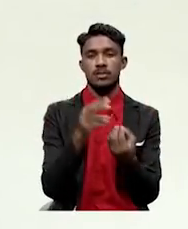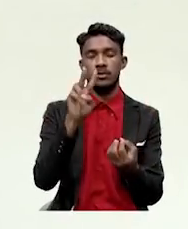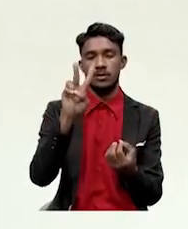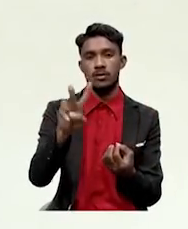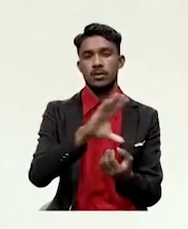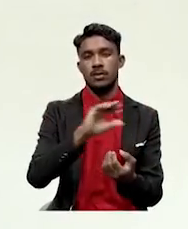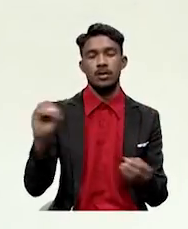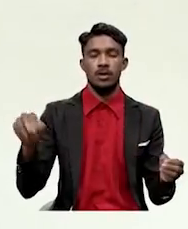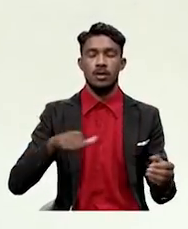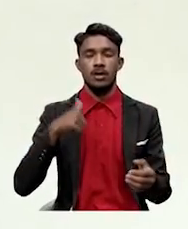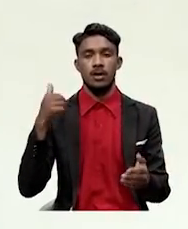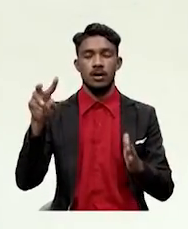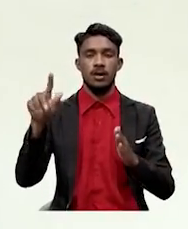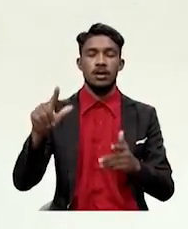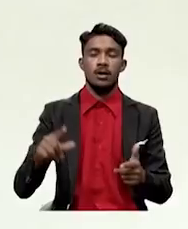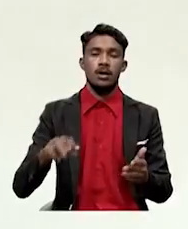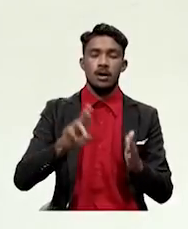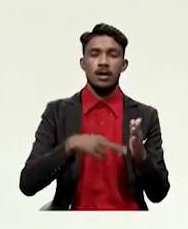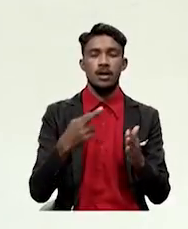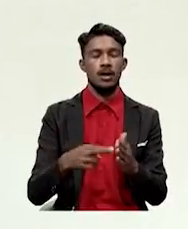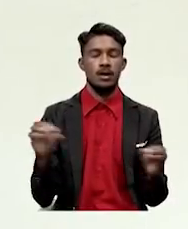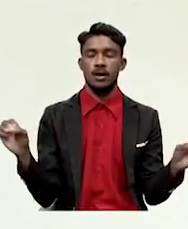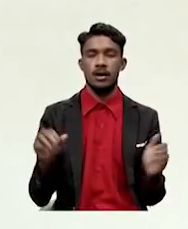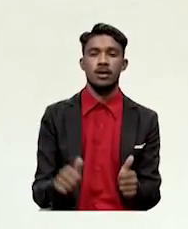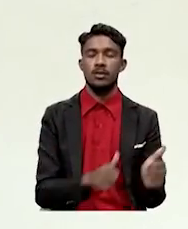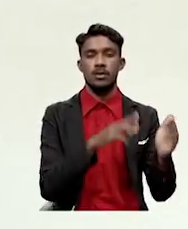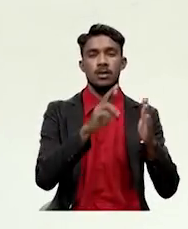kata latuir regras latuir